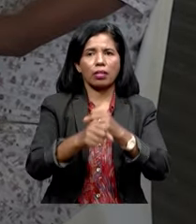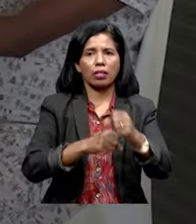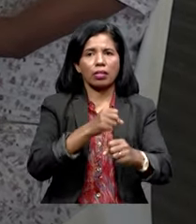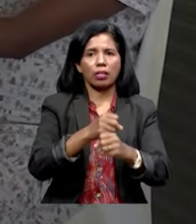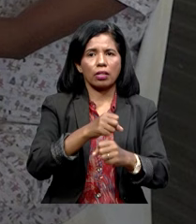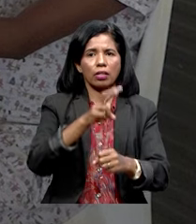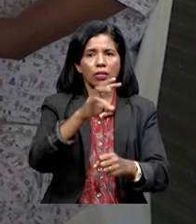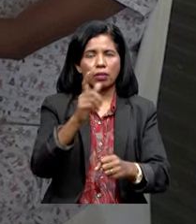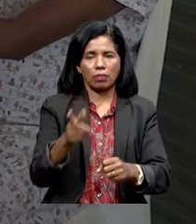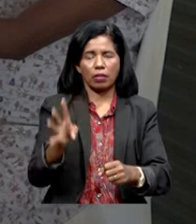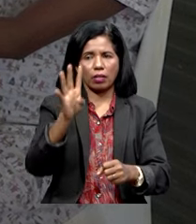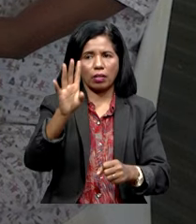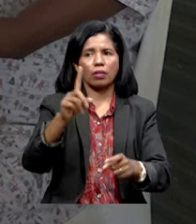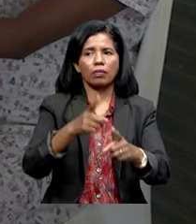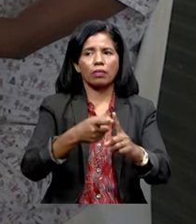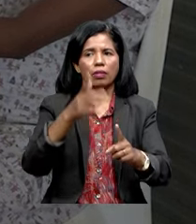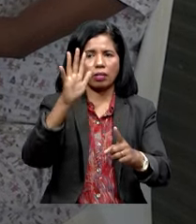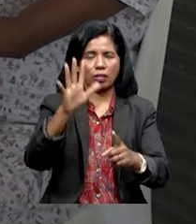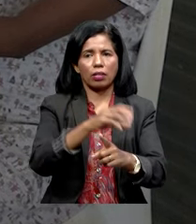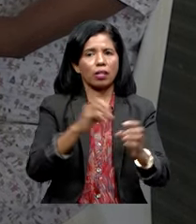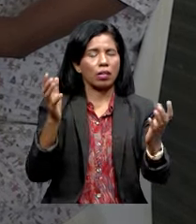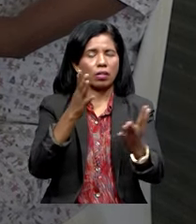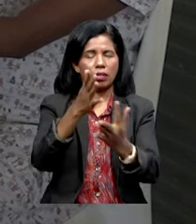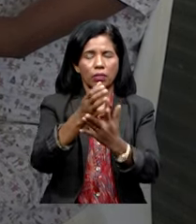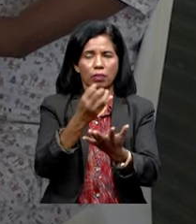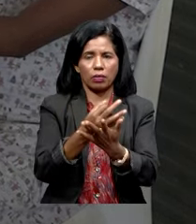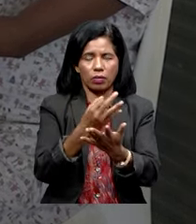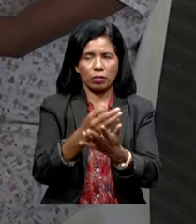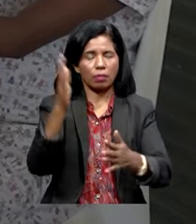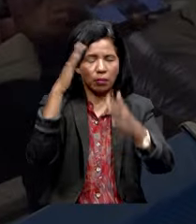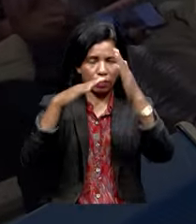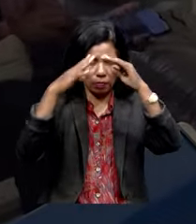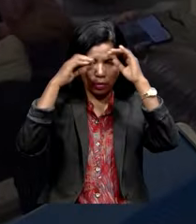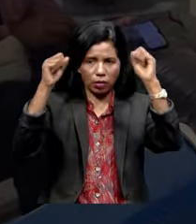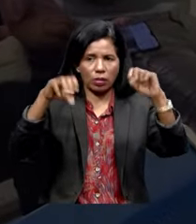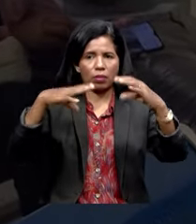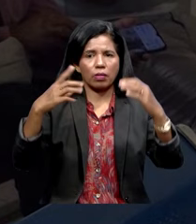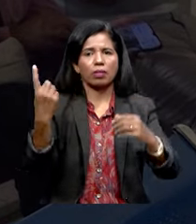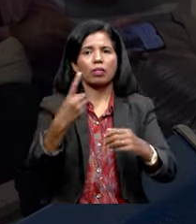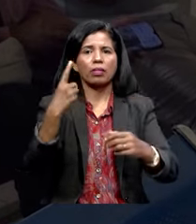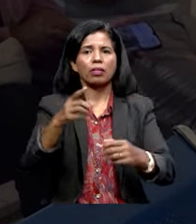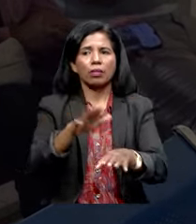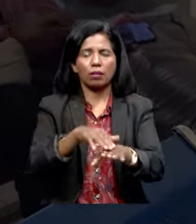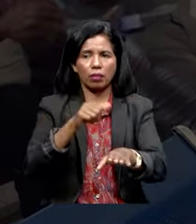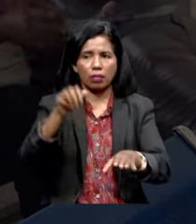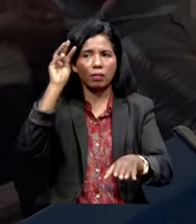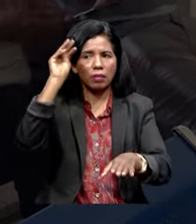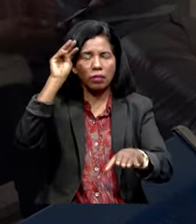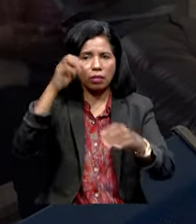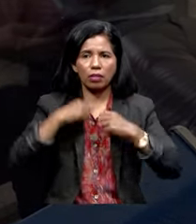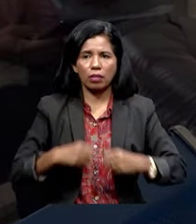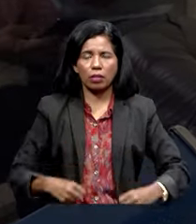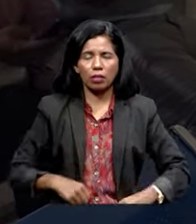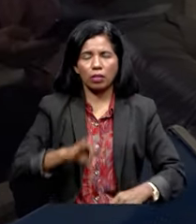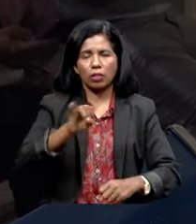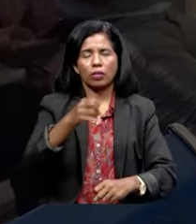no recém atne durante fulan lima la se suba salário. O problema né presidente comissão permanente recrutamento Ministério de Saúde,